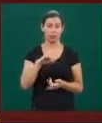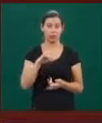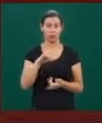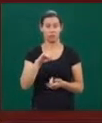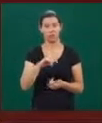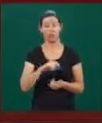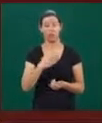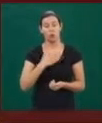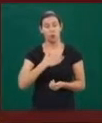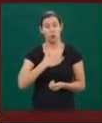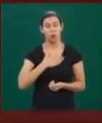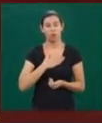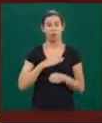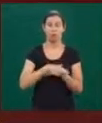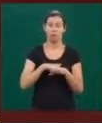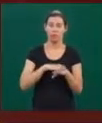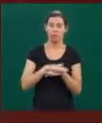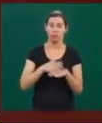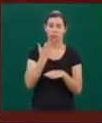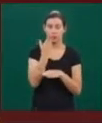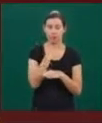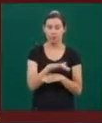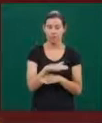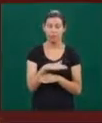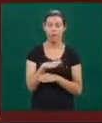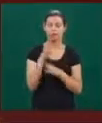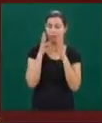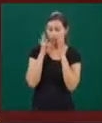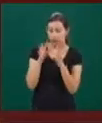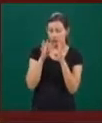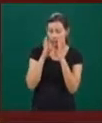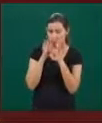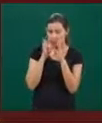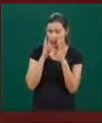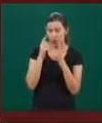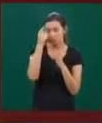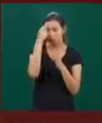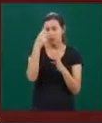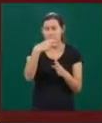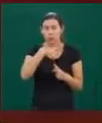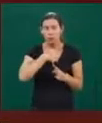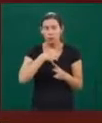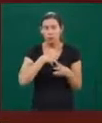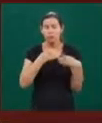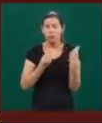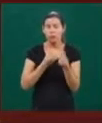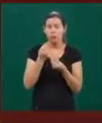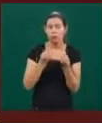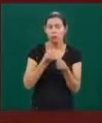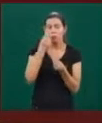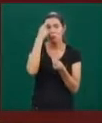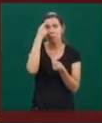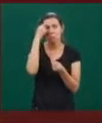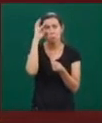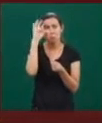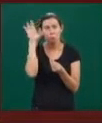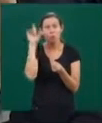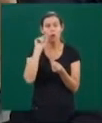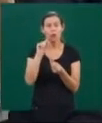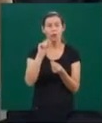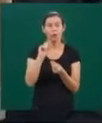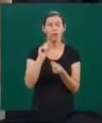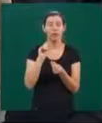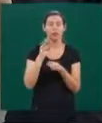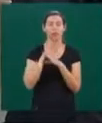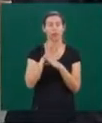crianças, ouvir suas histórias e saber o que estão sentindo ou pensando. Isso facilita o trabalho dos que cuidam delas.